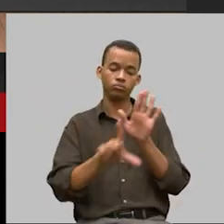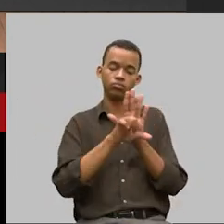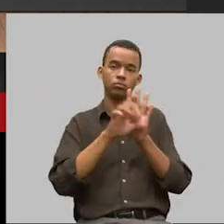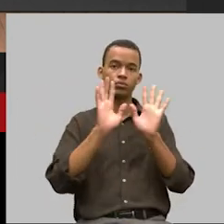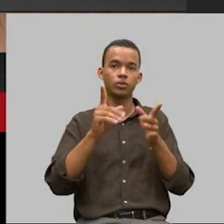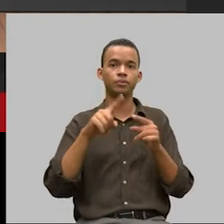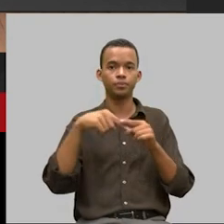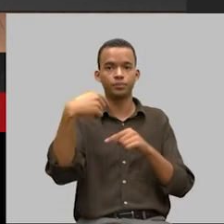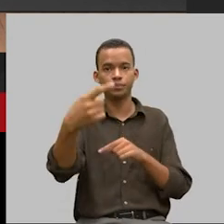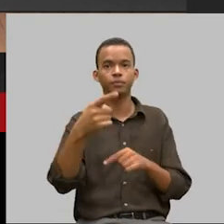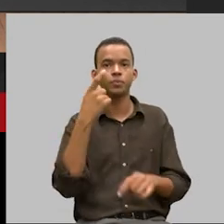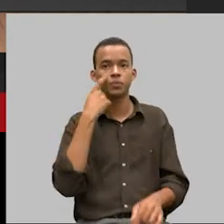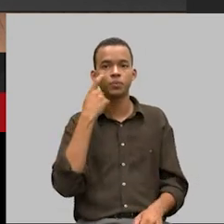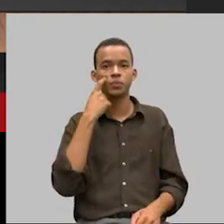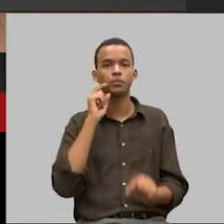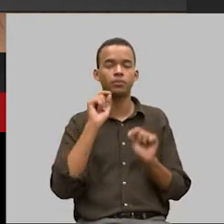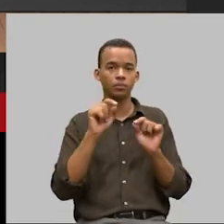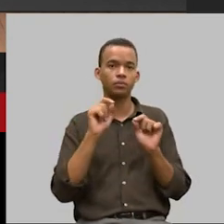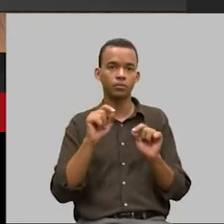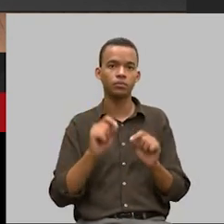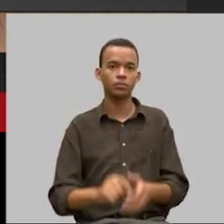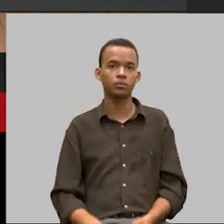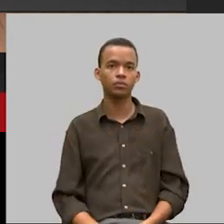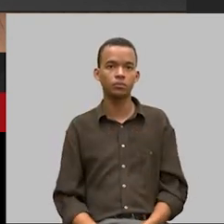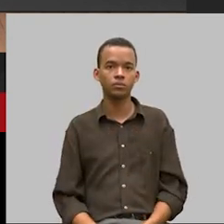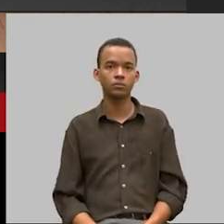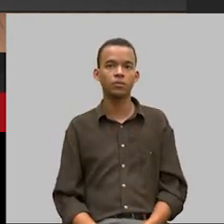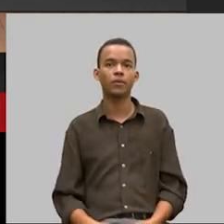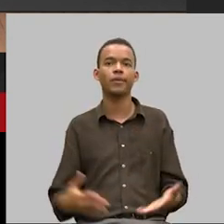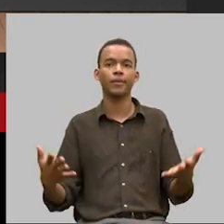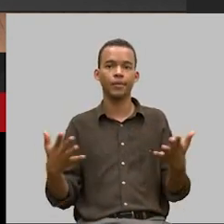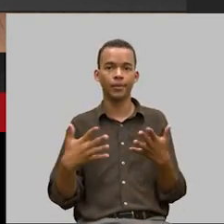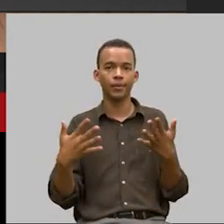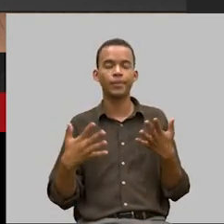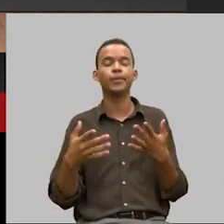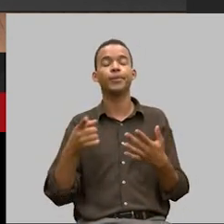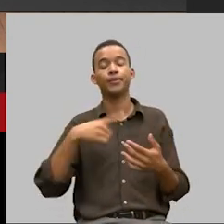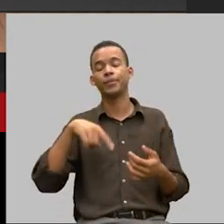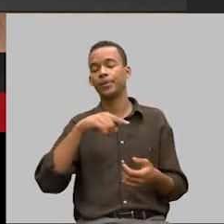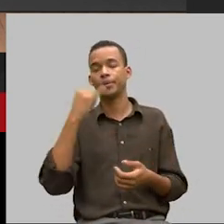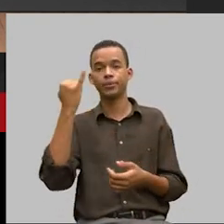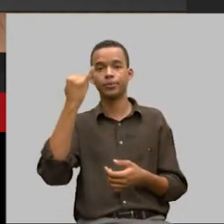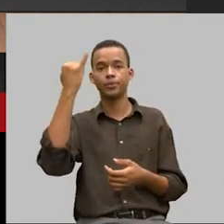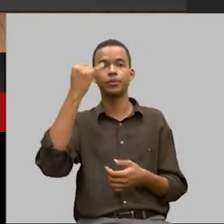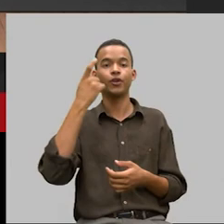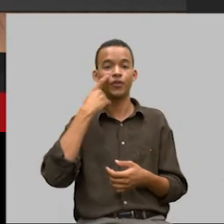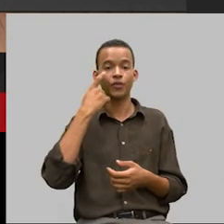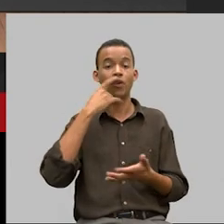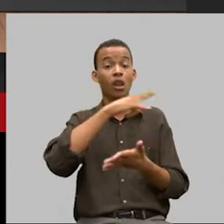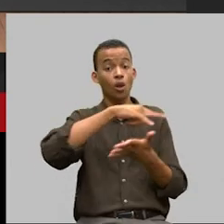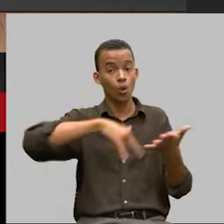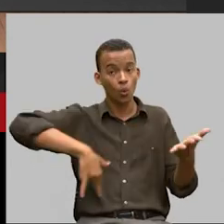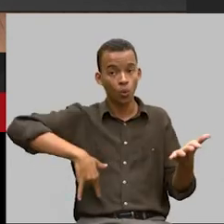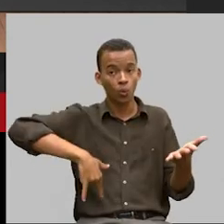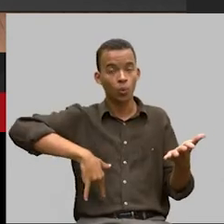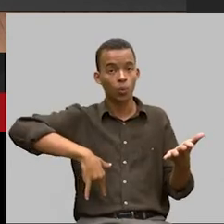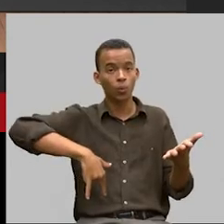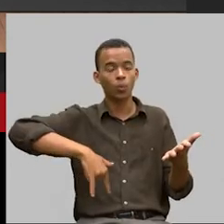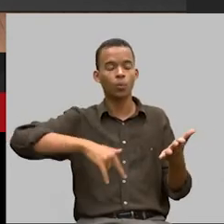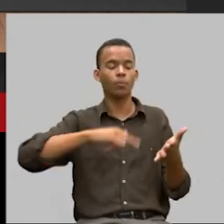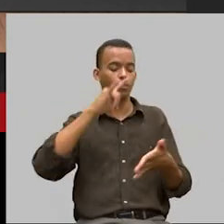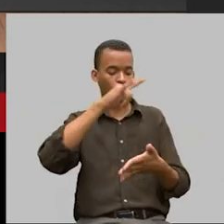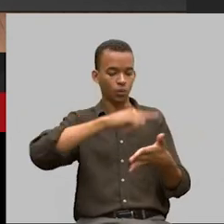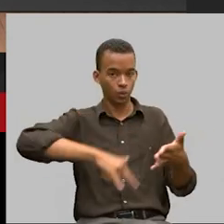paraa frente primeira coisa que eu acho que é fundamental a gente começar a fazer é toda vez que aparecer num documento num